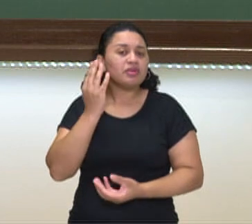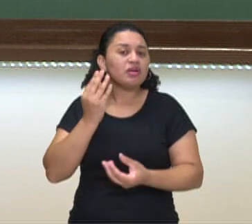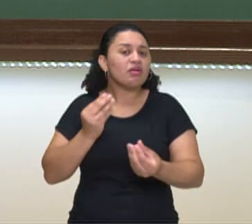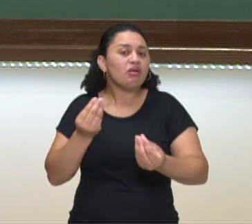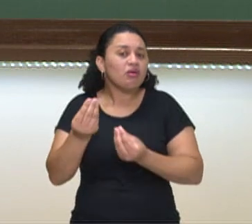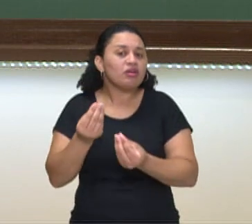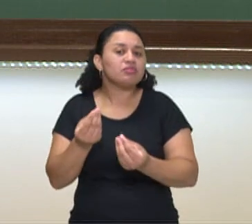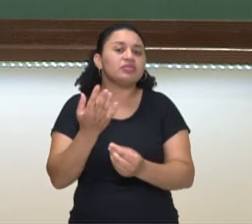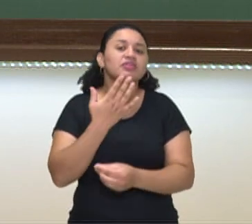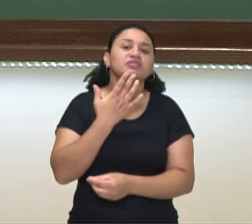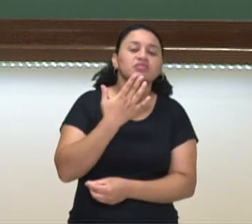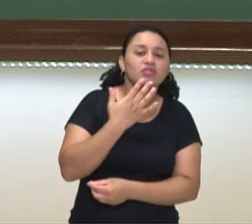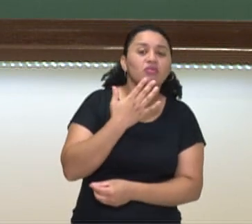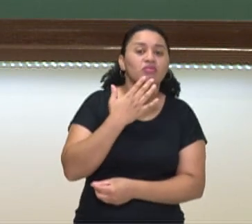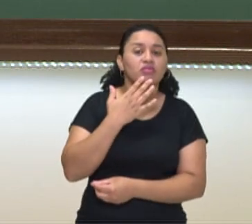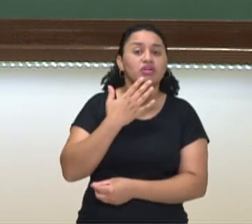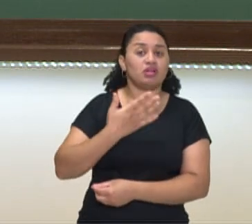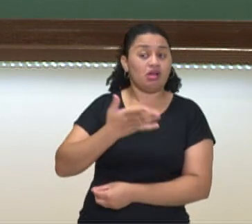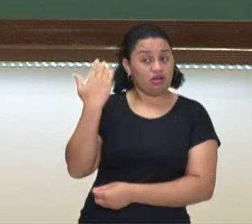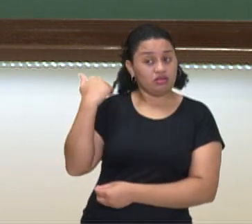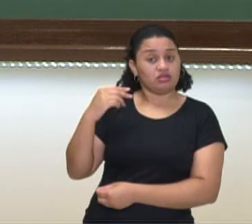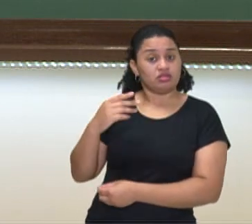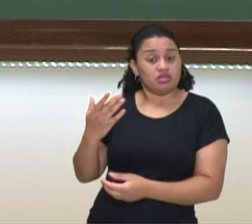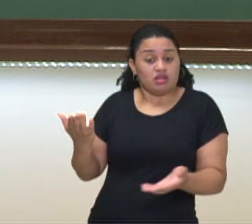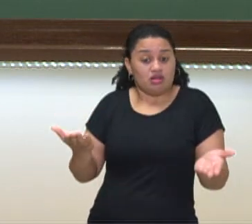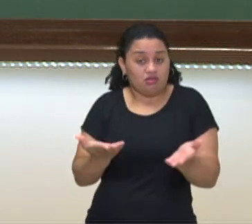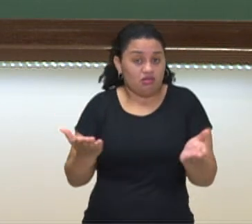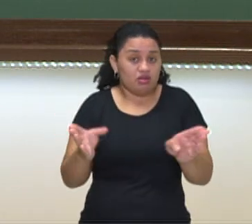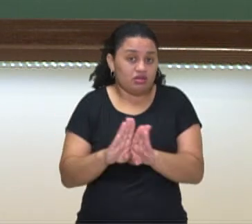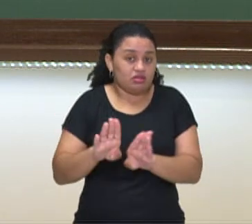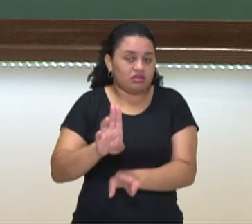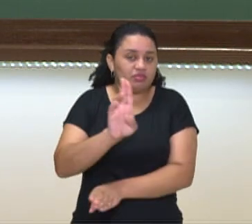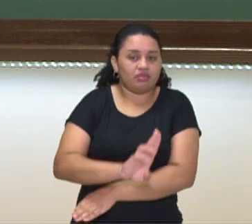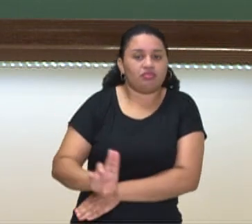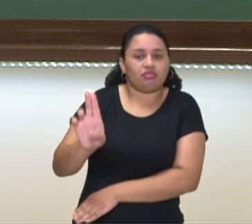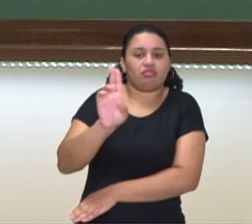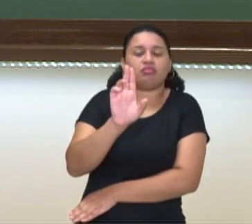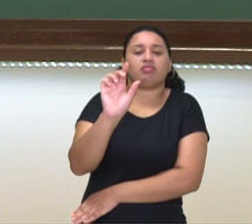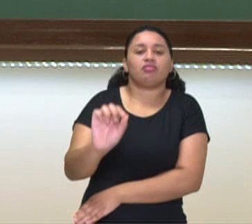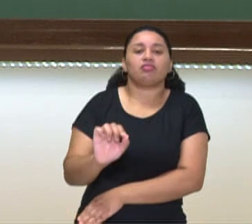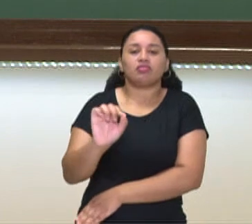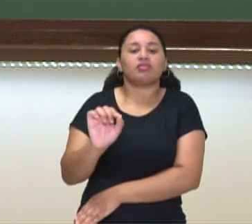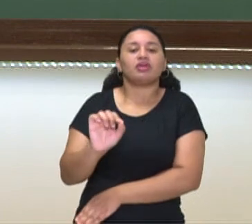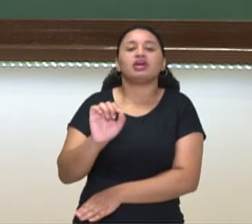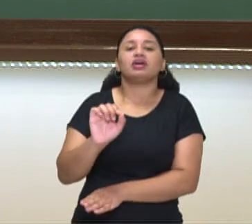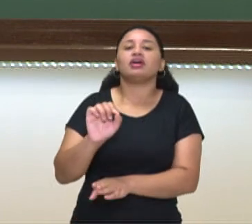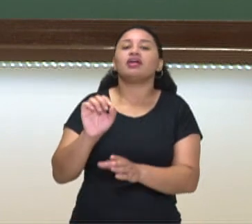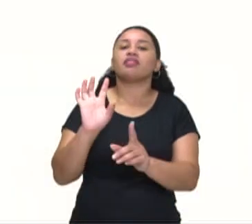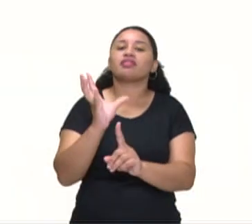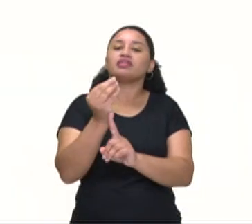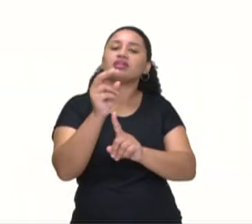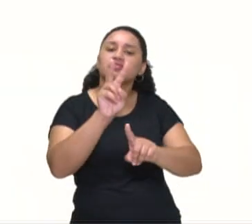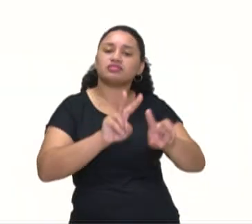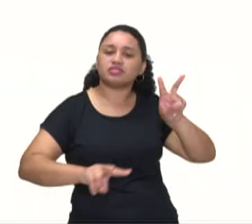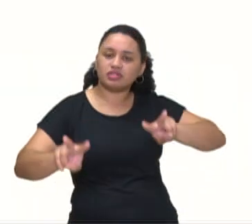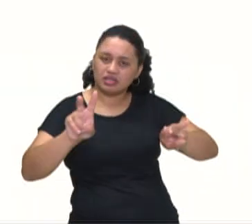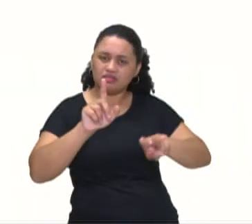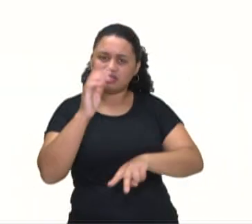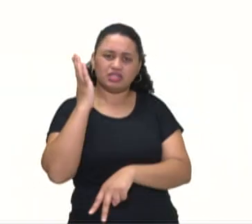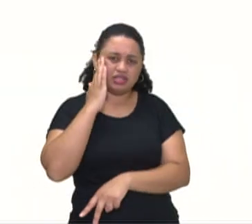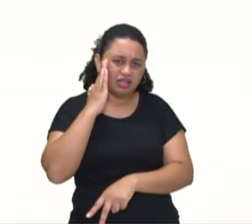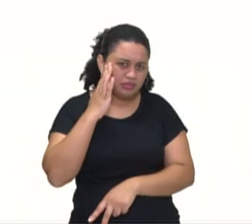e são usadas na arte, nas artes visuais? Tem ideia? E será que